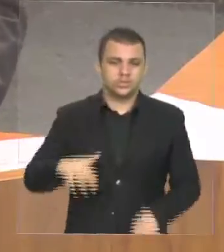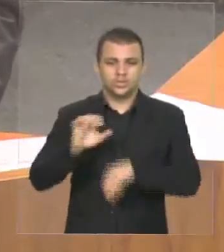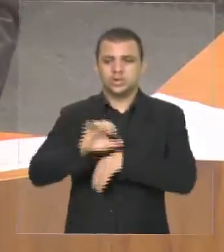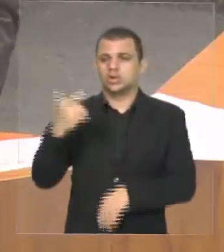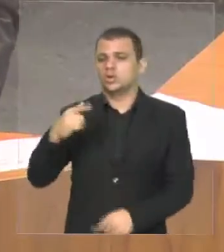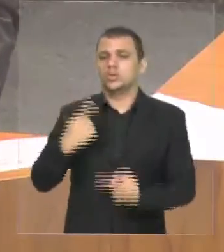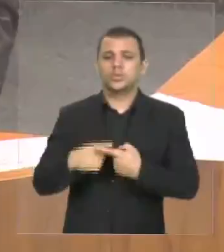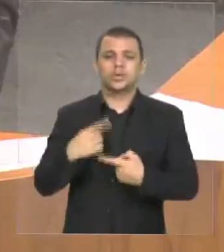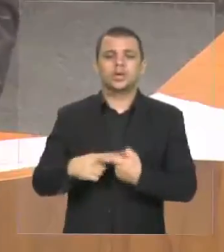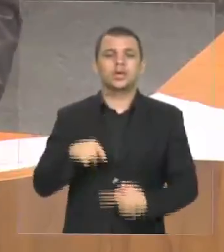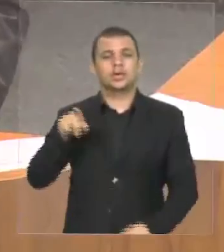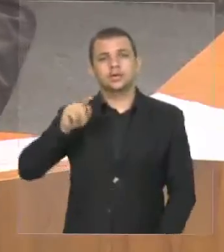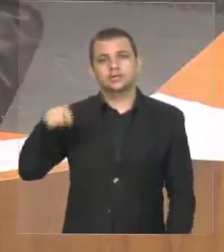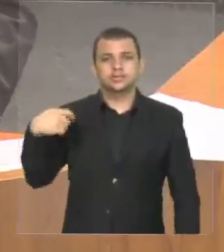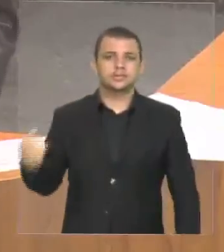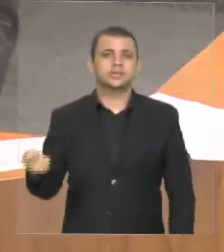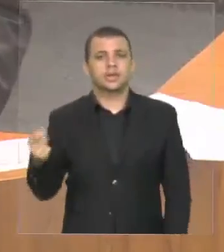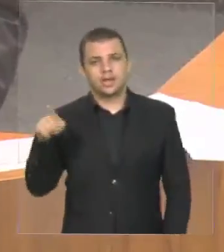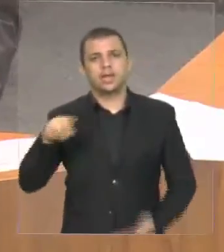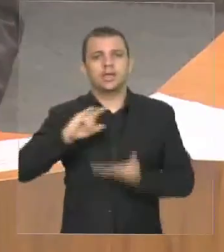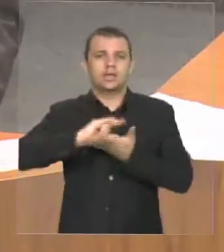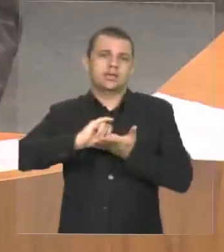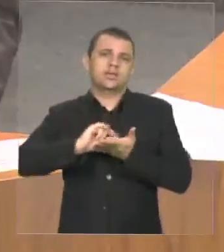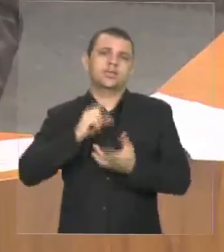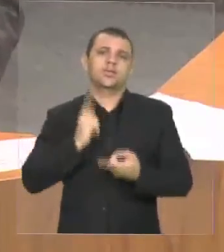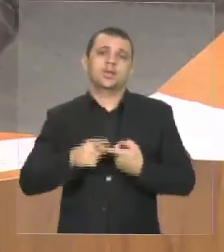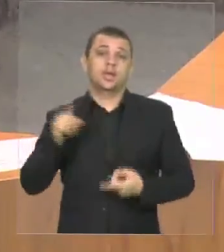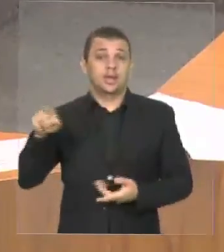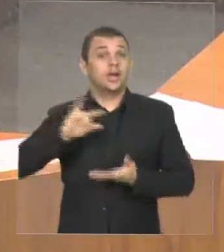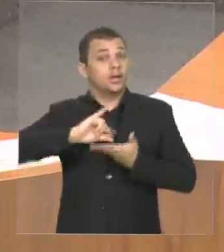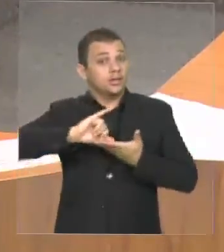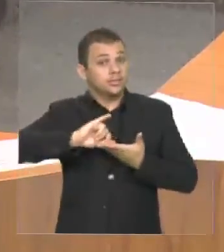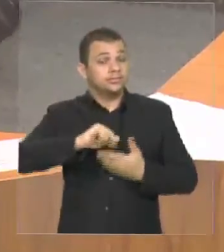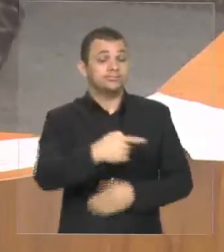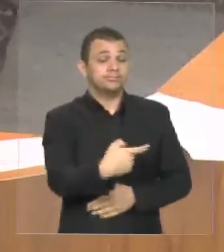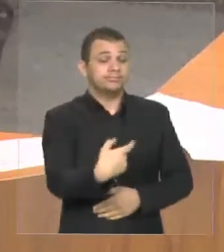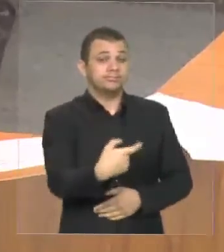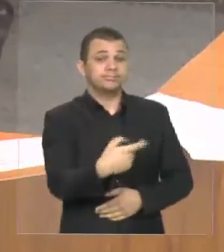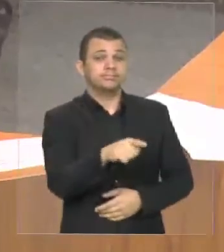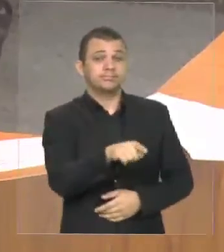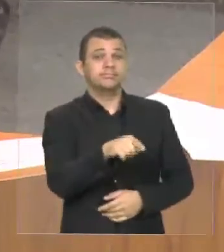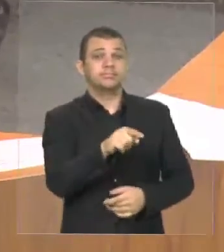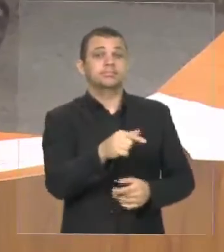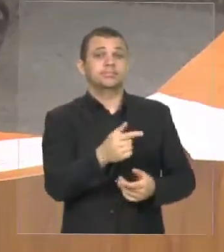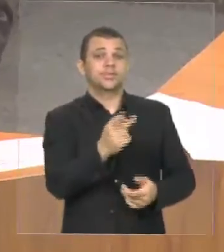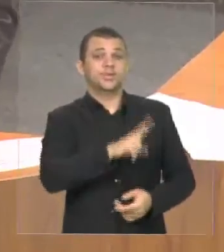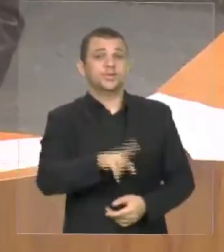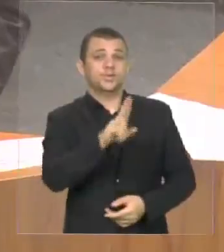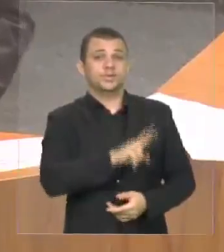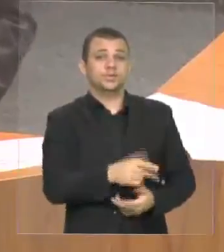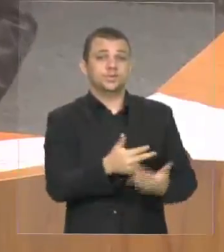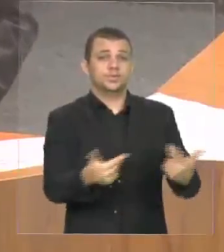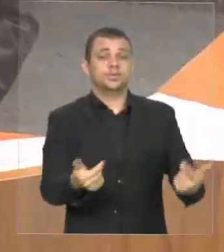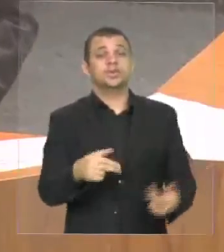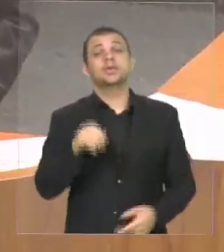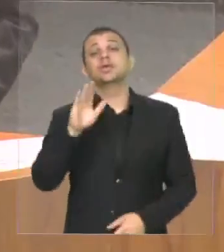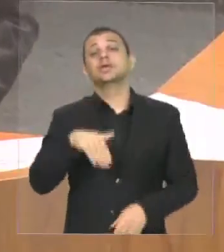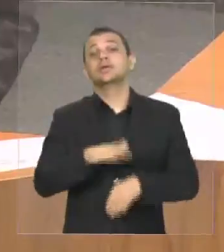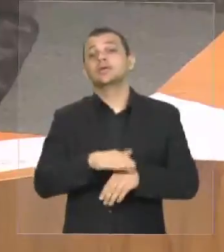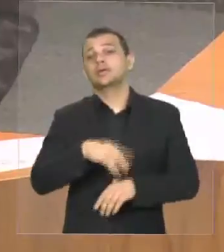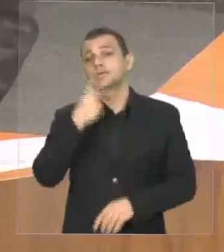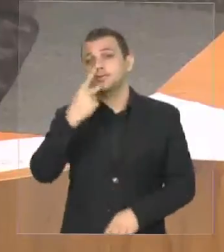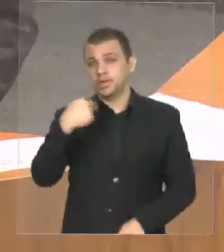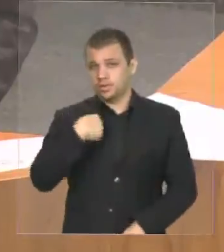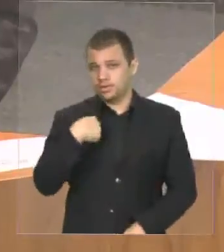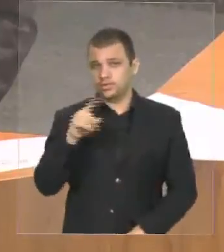é o capitalismo que tributa o consumo, deputado Max Barros. E quem está dizendo isso não sou eu. Quem está dizendo isso é o governador do Estado